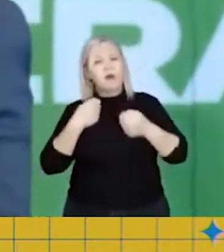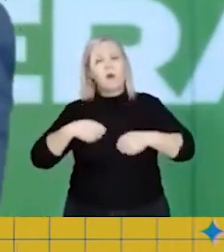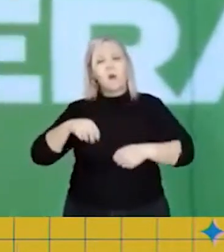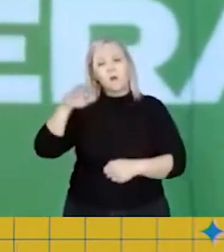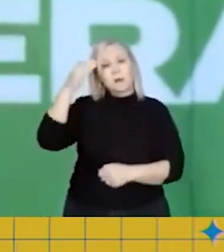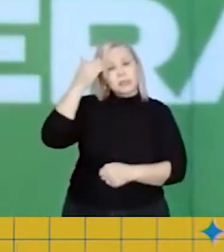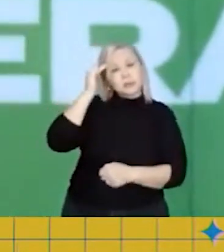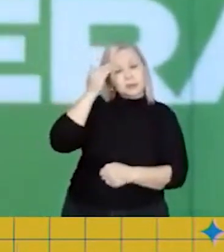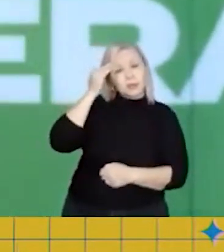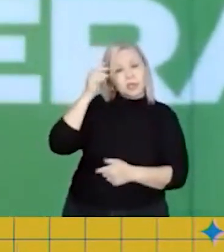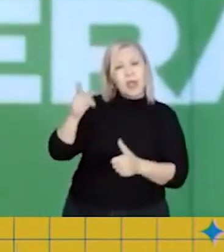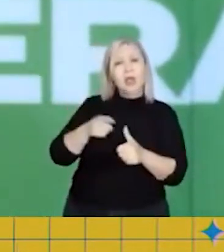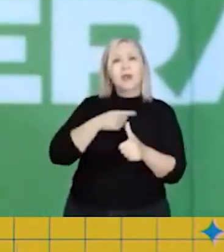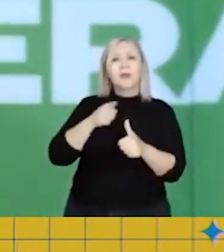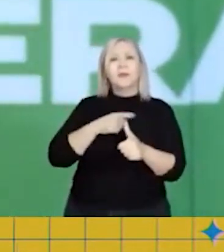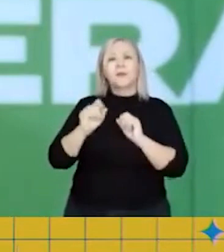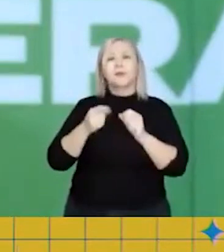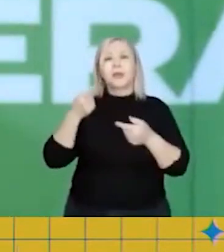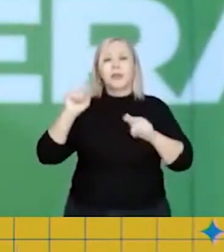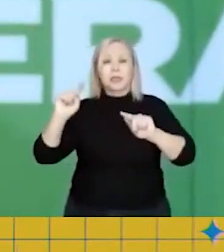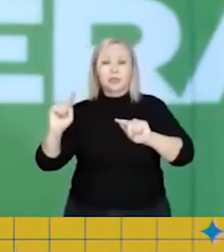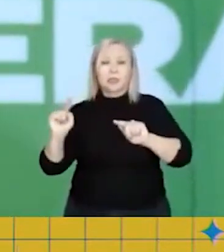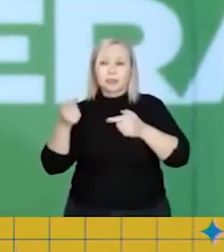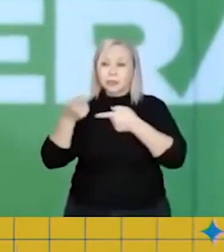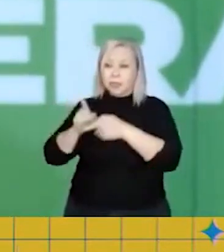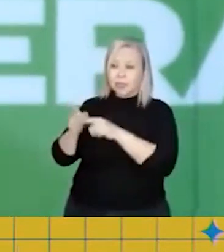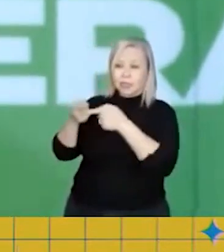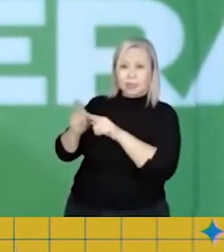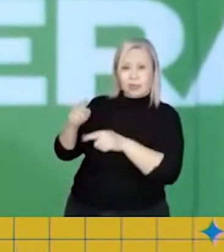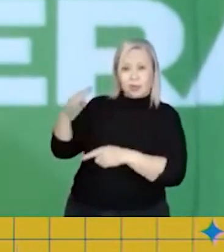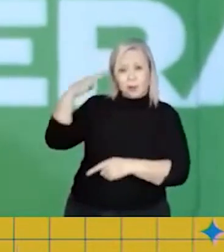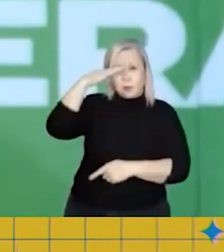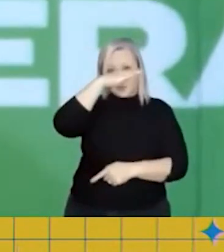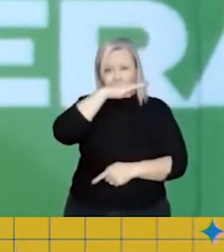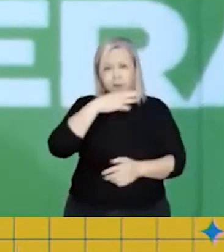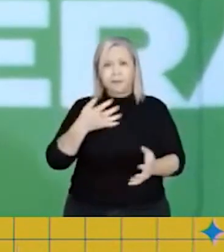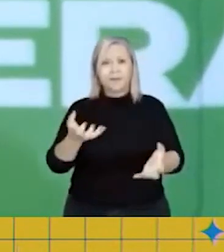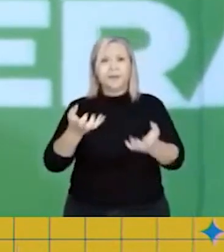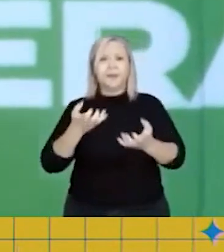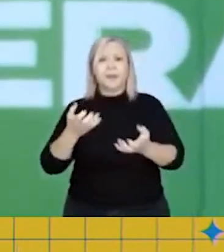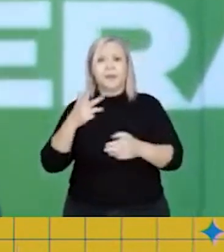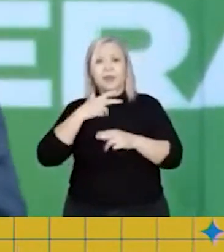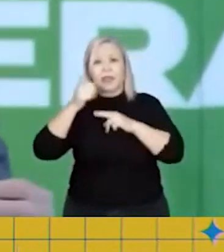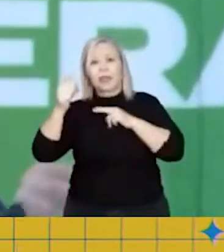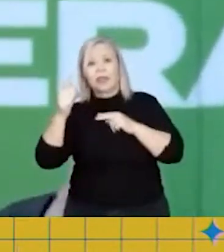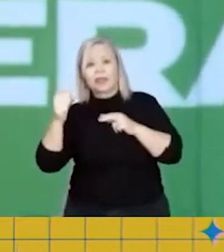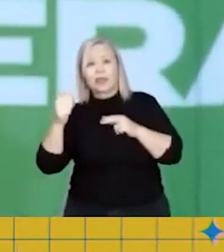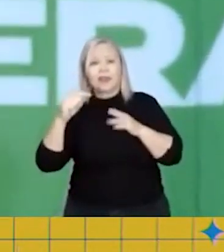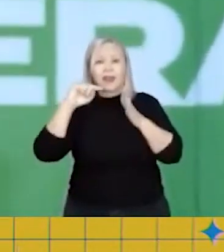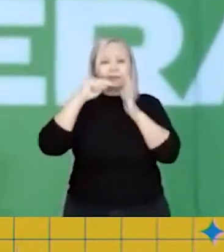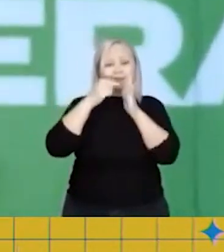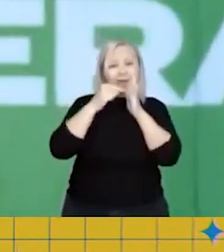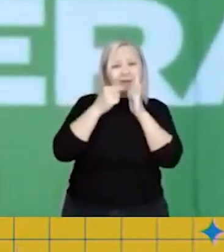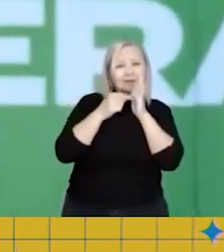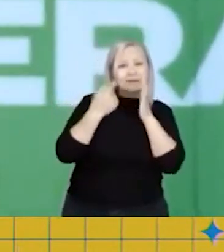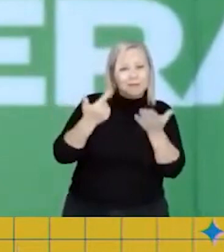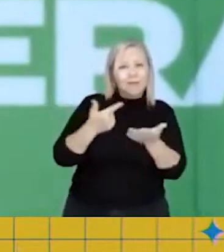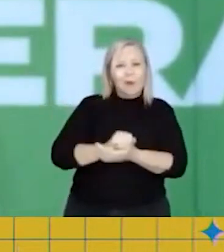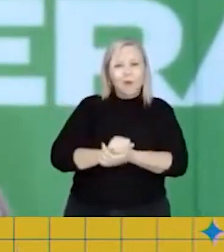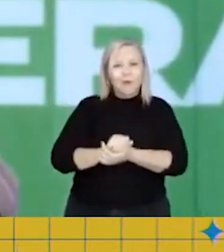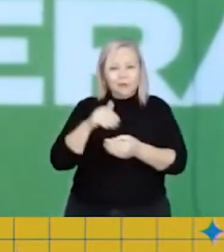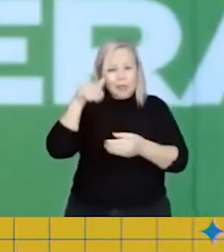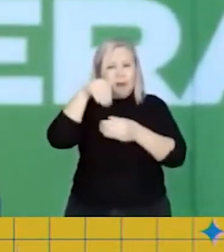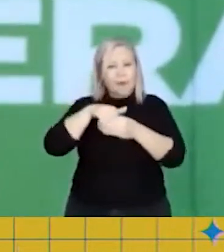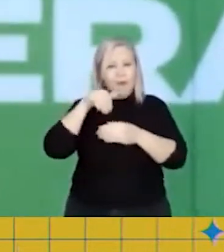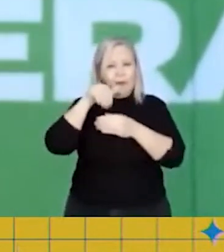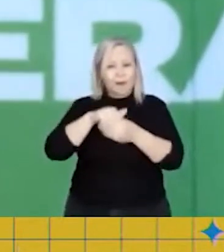eles atacam o Bolsonaro porque eles querem ganhar uns pontinhos dos eleitores do Bolsonaro. E eles me atacam porque